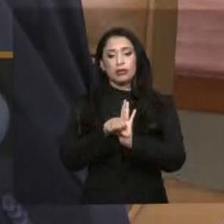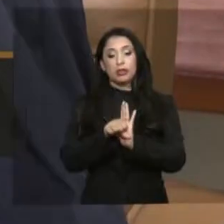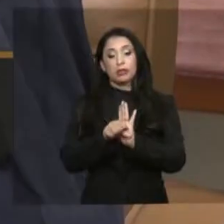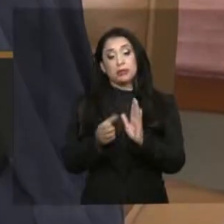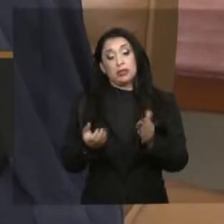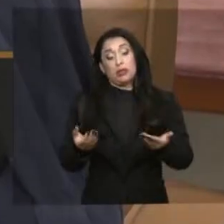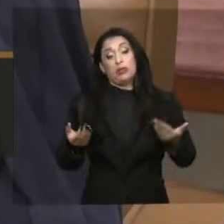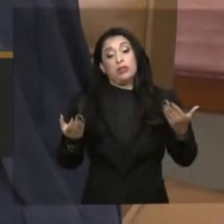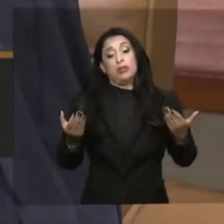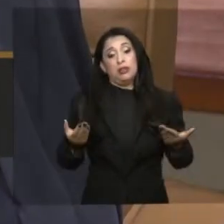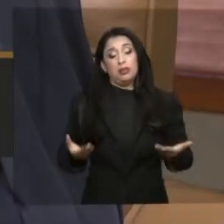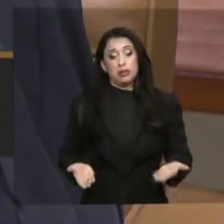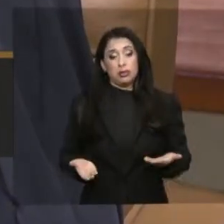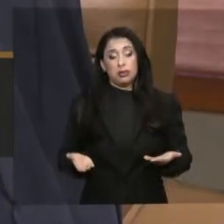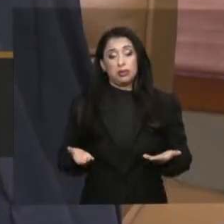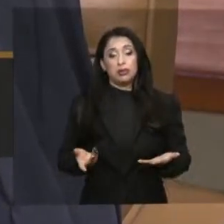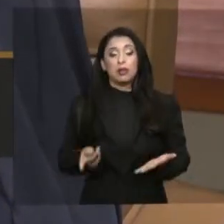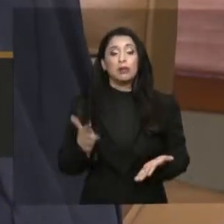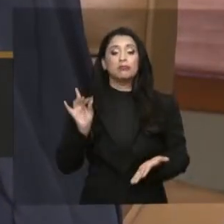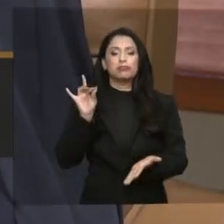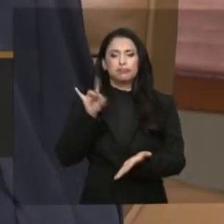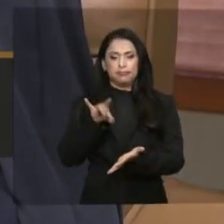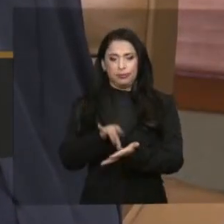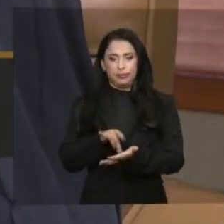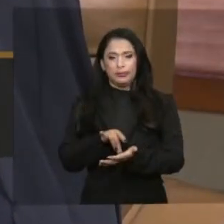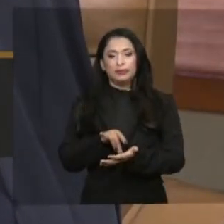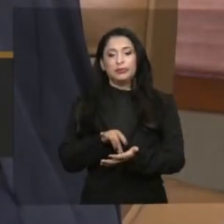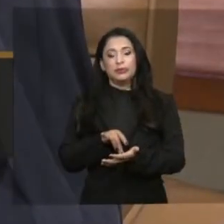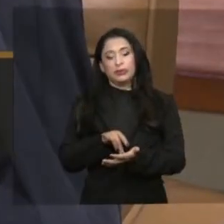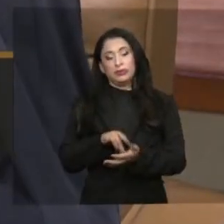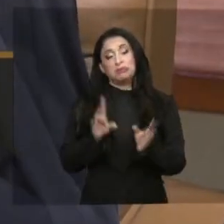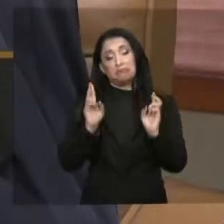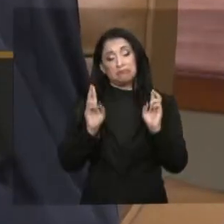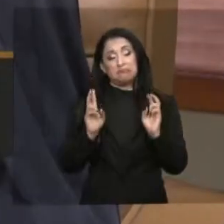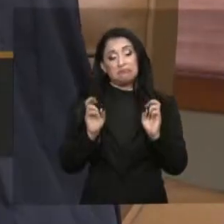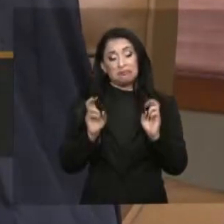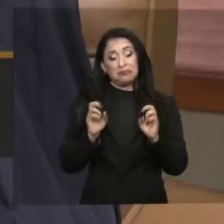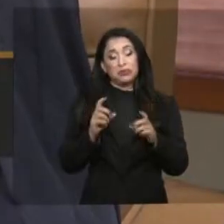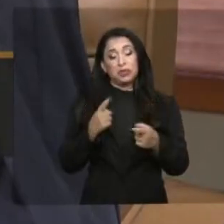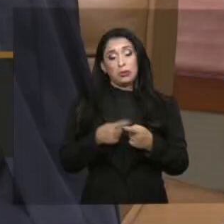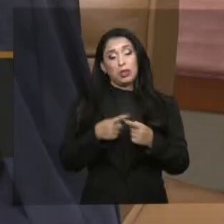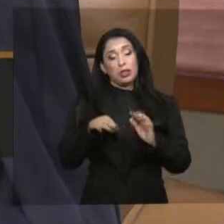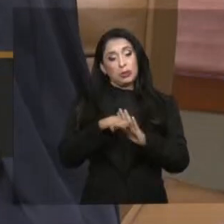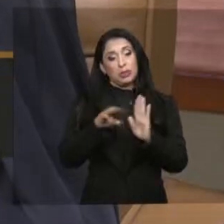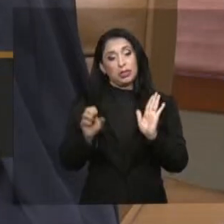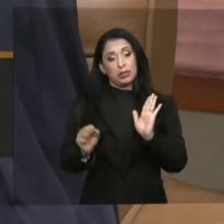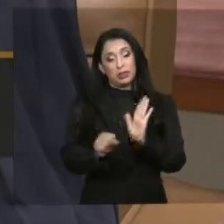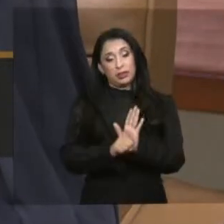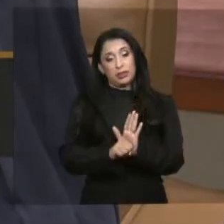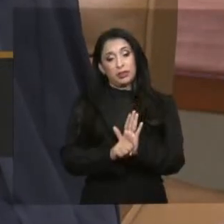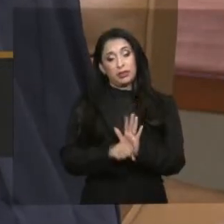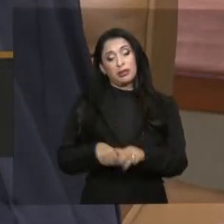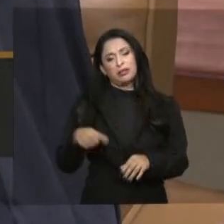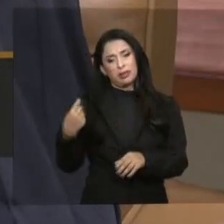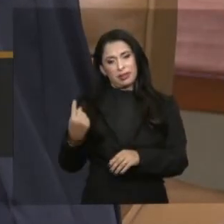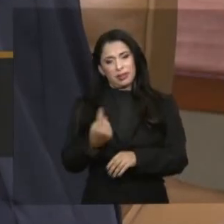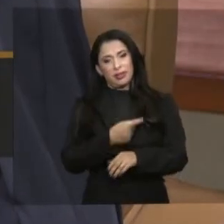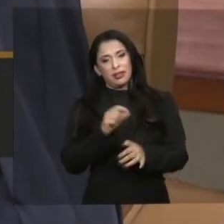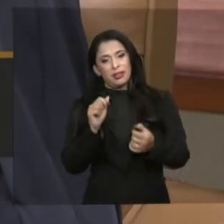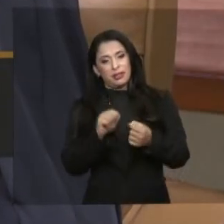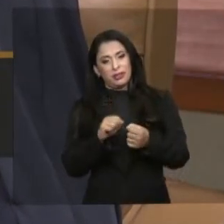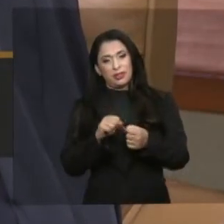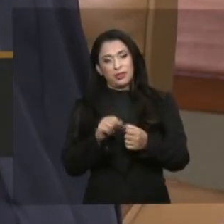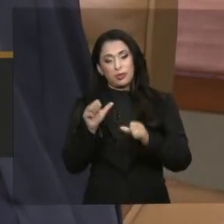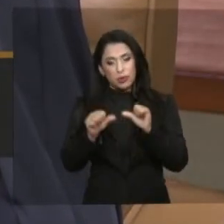criminal. Aí é de fato, uma questão, porque, claro, em mandado de segurança, tanto é que nós fizemos alteração